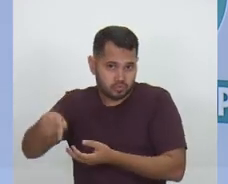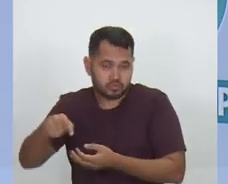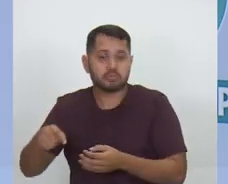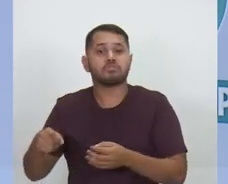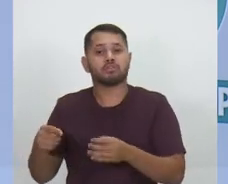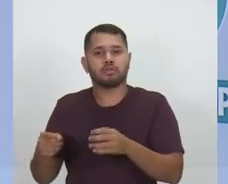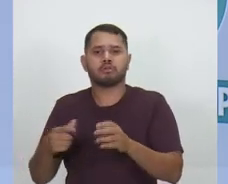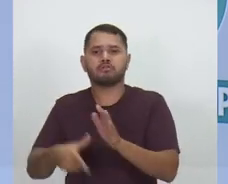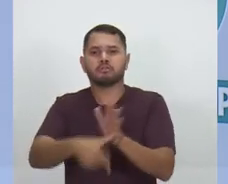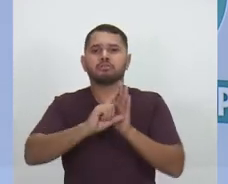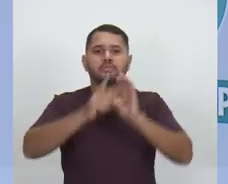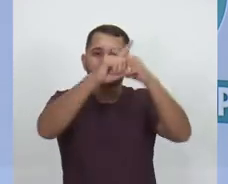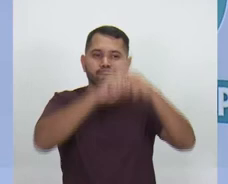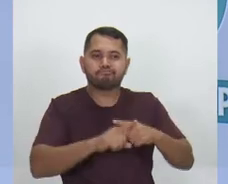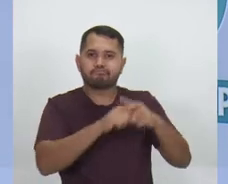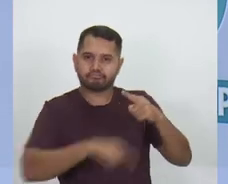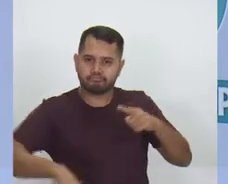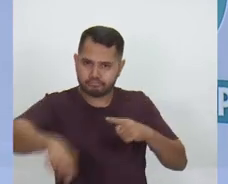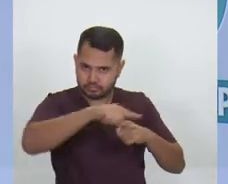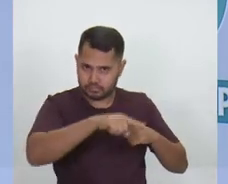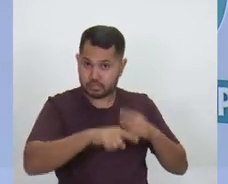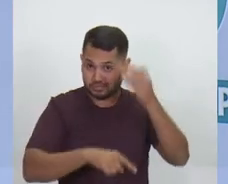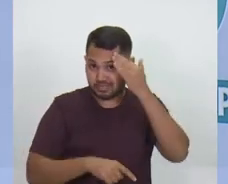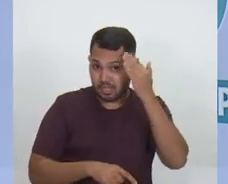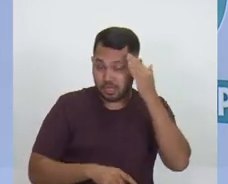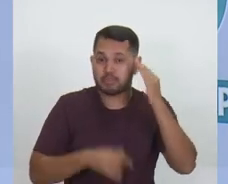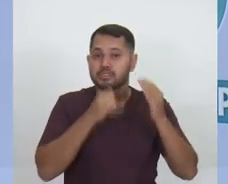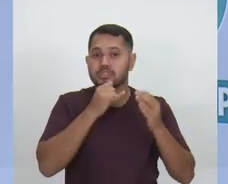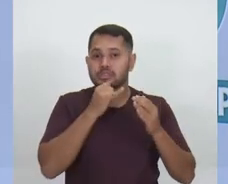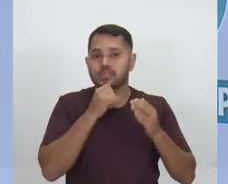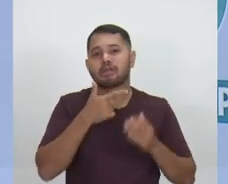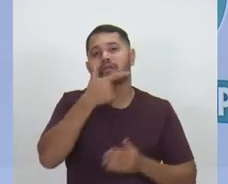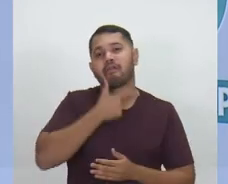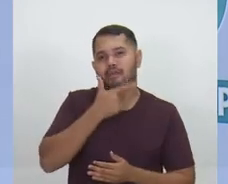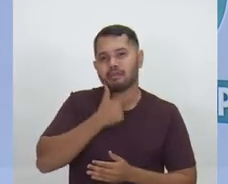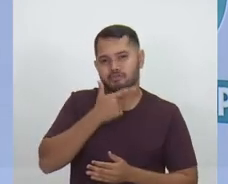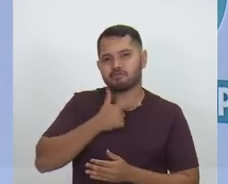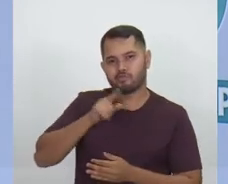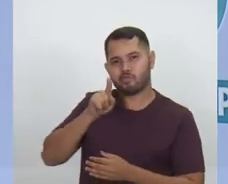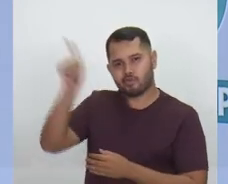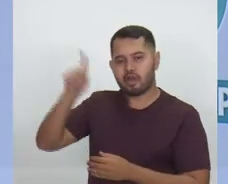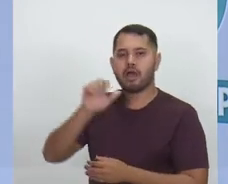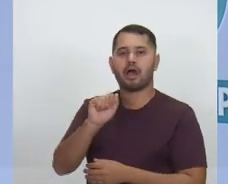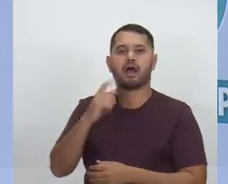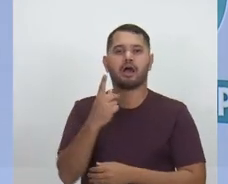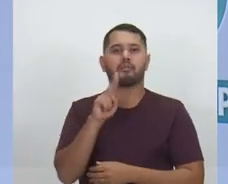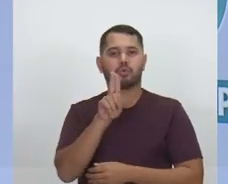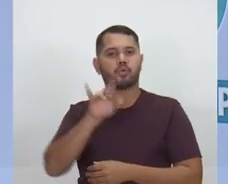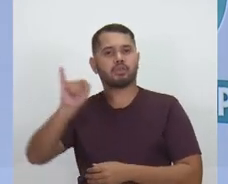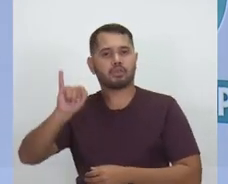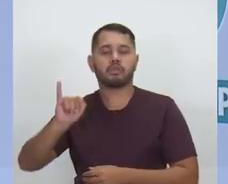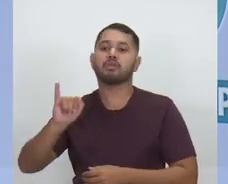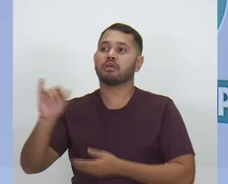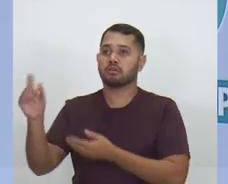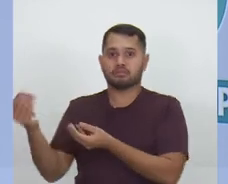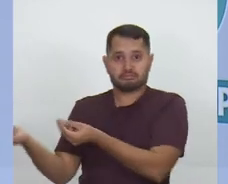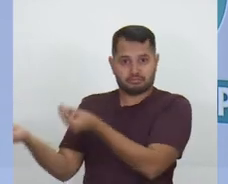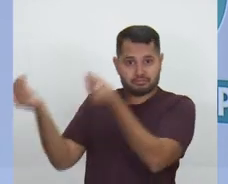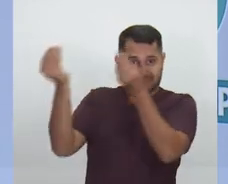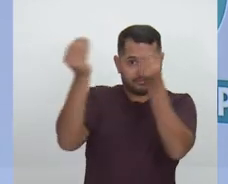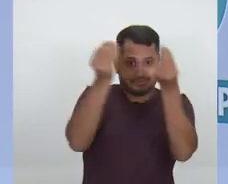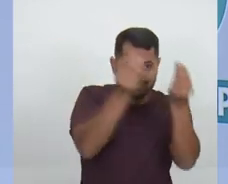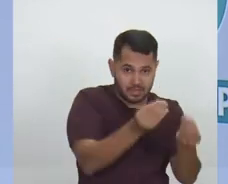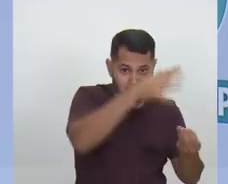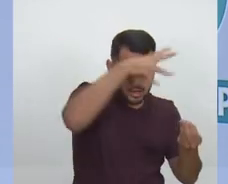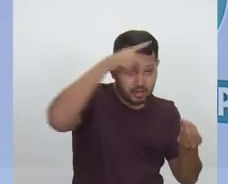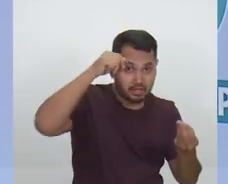competitivo no mercado para você trazer o que acho que é por queijo que é produzir um apoio é mais caro chega em manaus o que